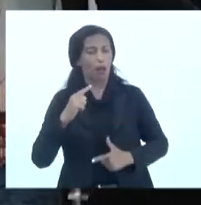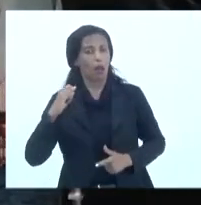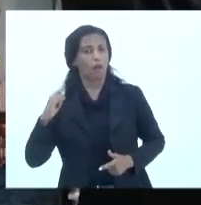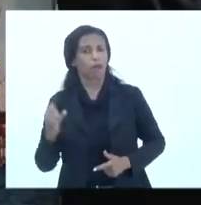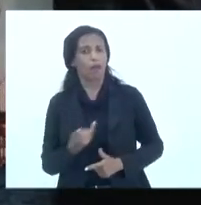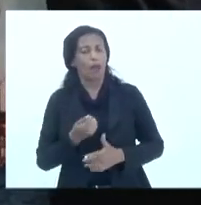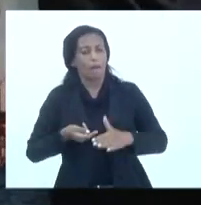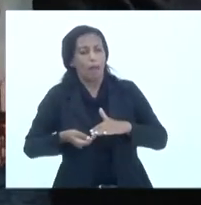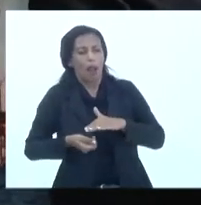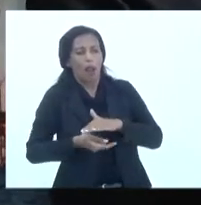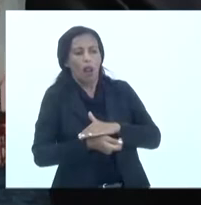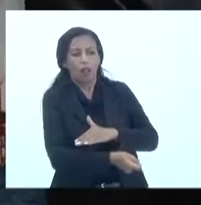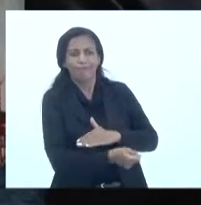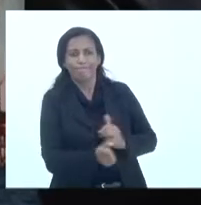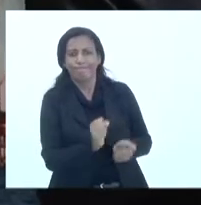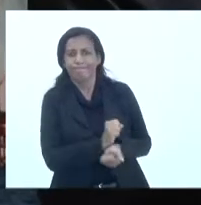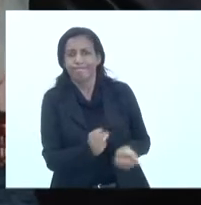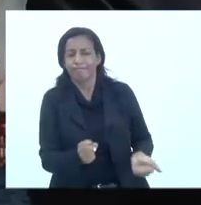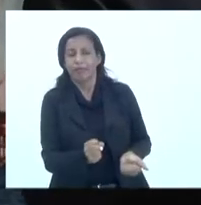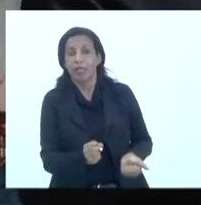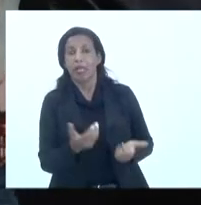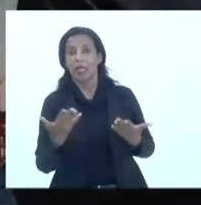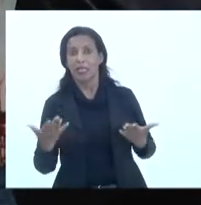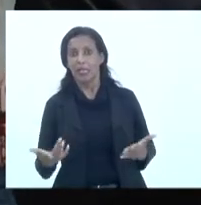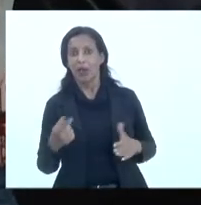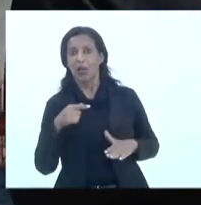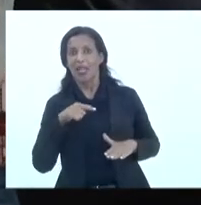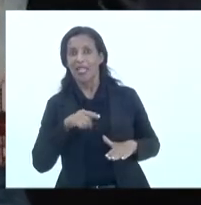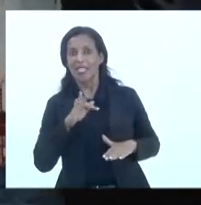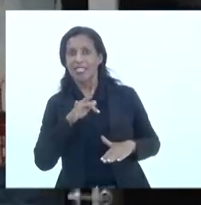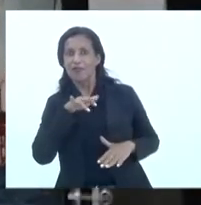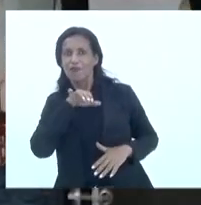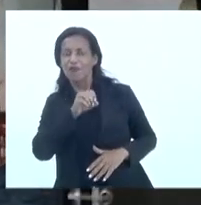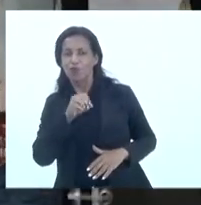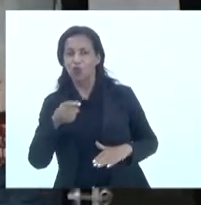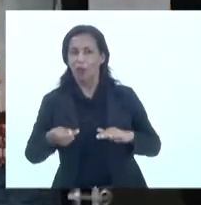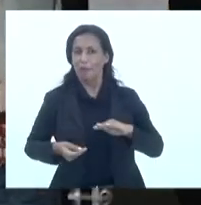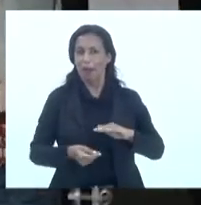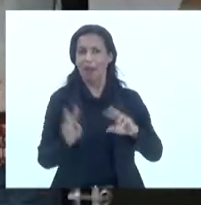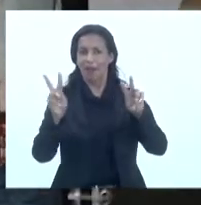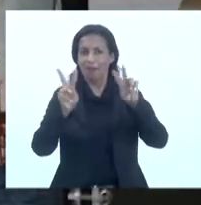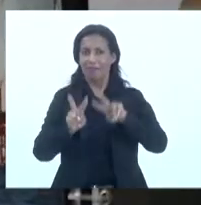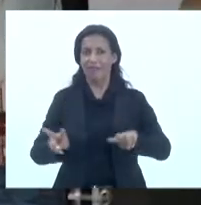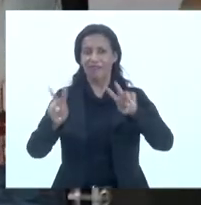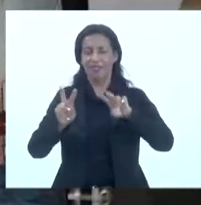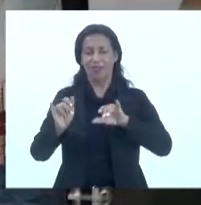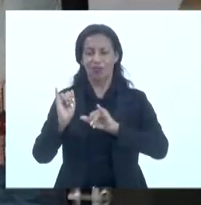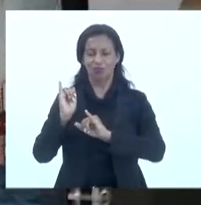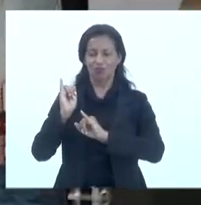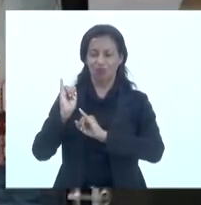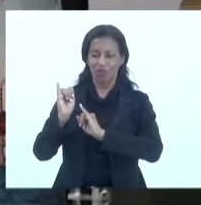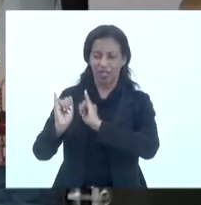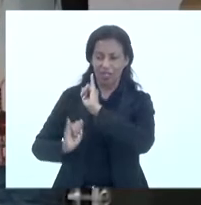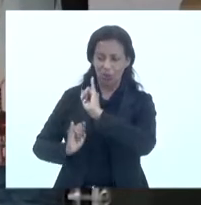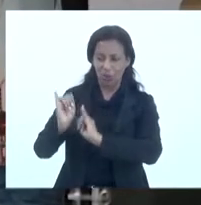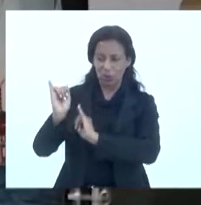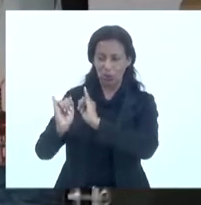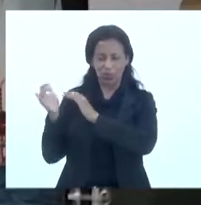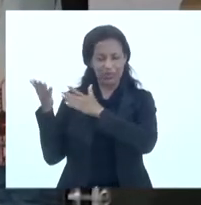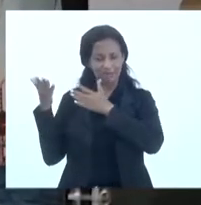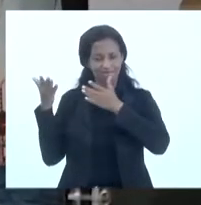de investir. Então, o Fundo Soberano, na nossa visão, na visão da reindústria, vem